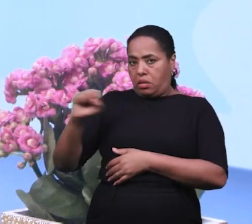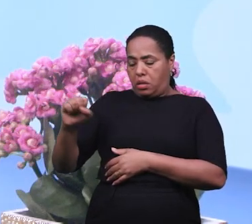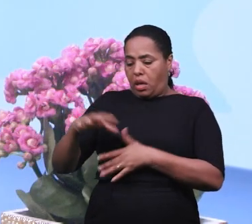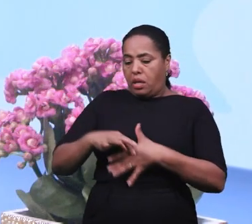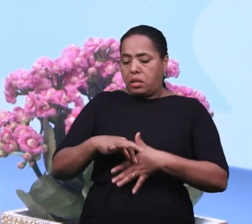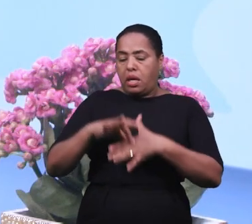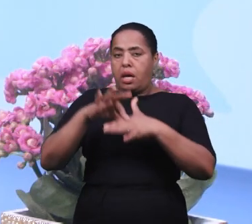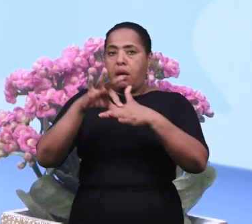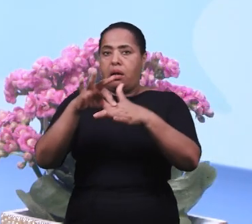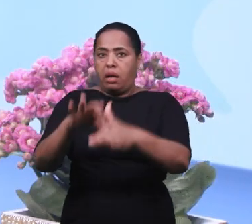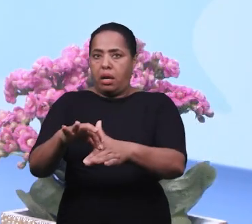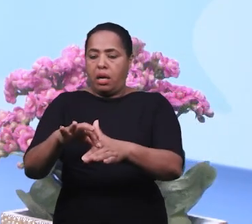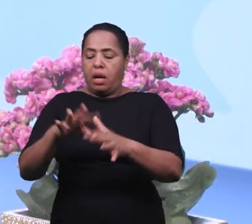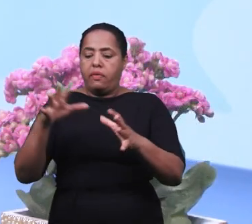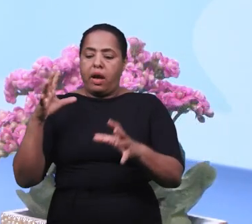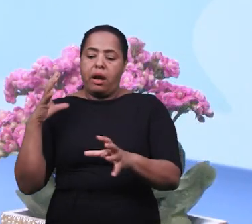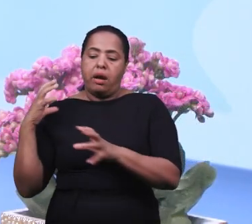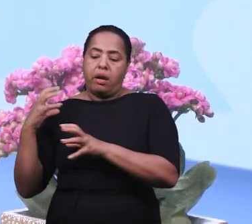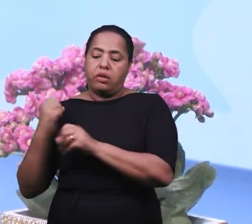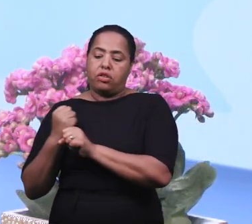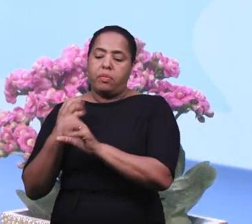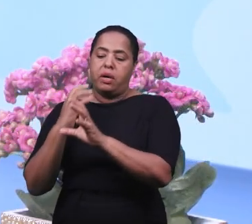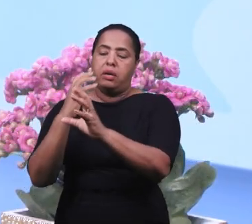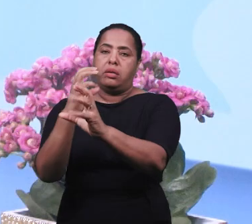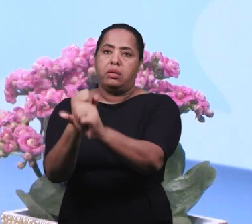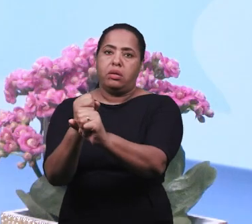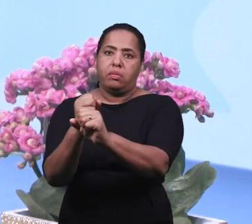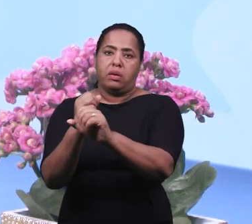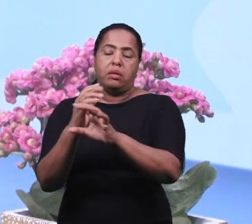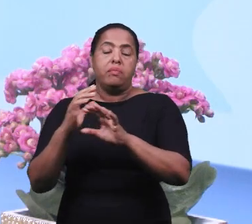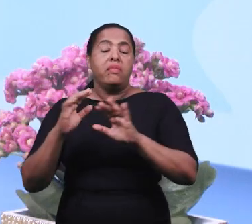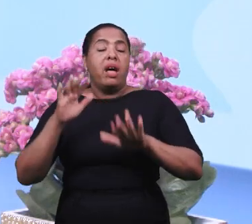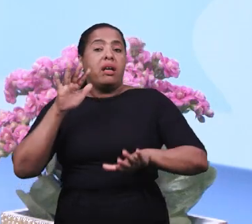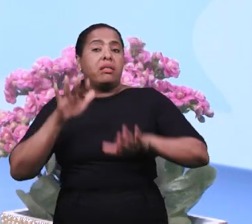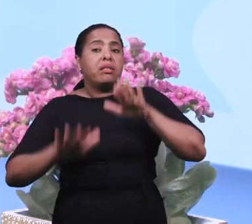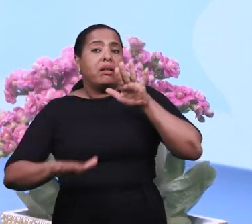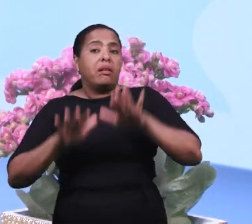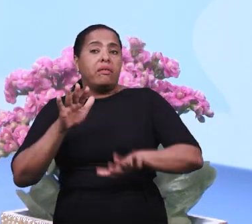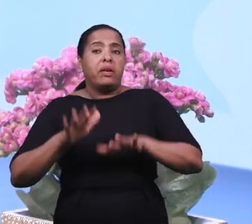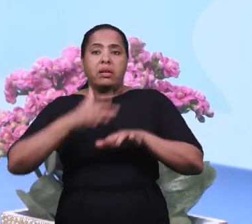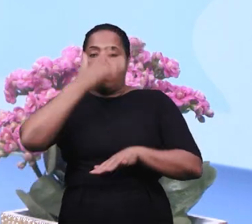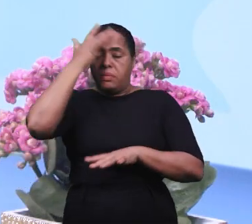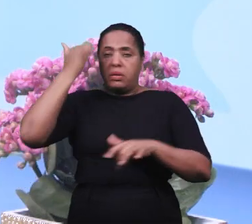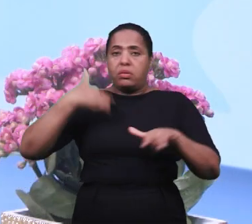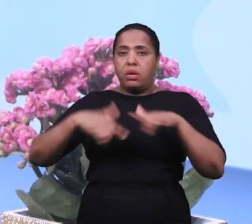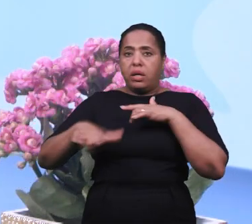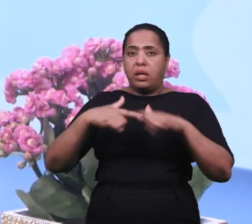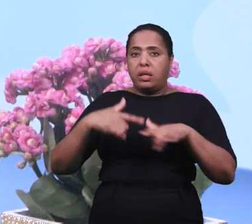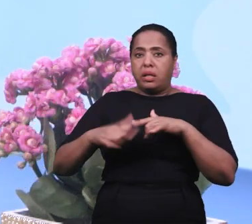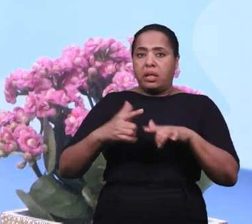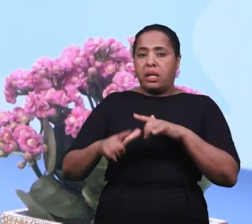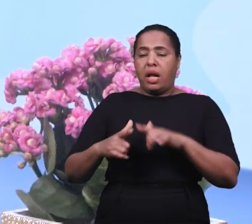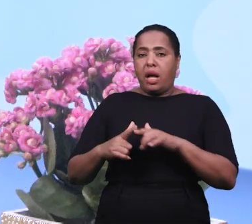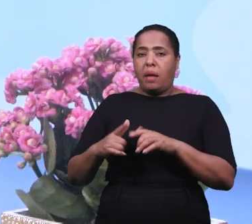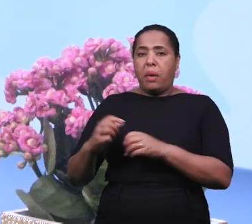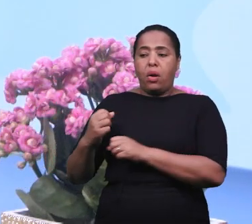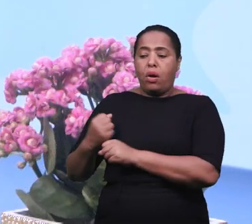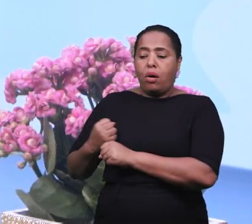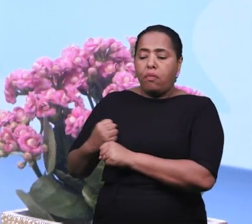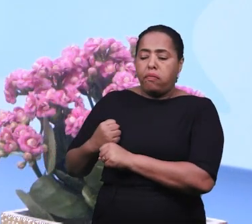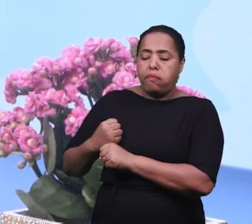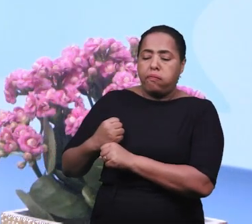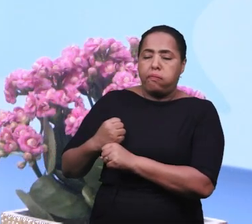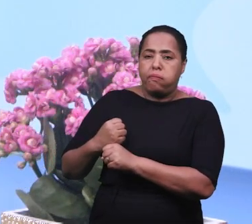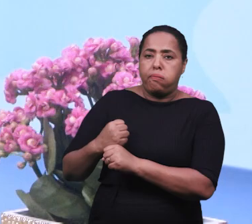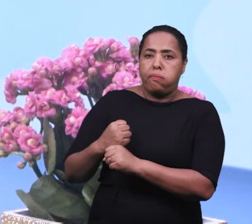vai averbar e vai somar os dois tempos. Mas pode ser que aquela pessoa trabalhou um tempo longo no regime próprio, contribuindo